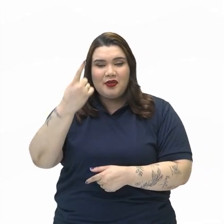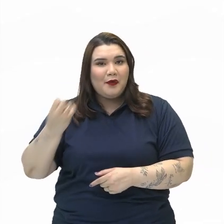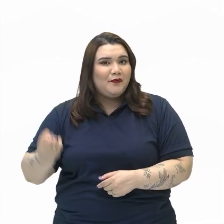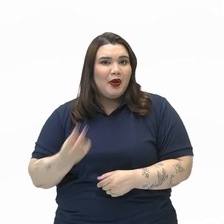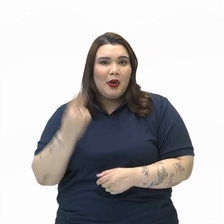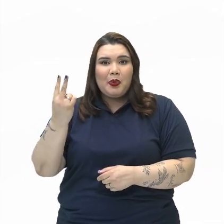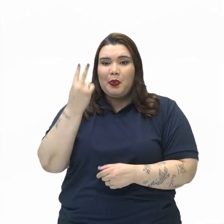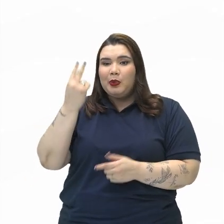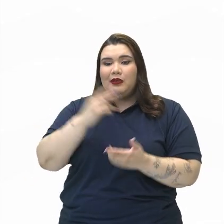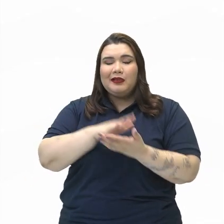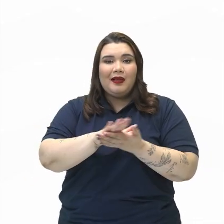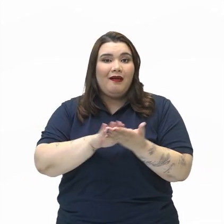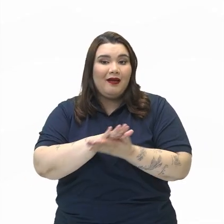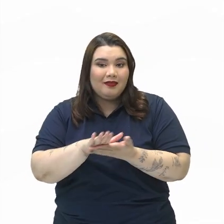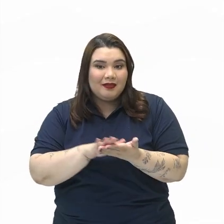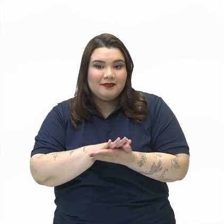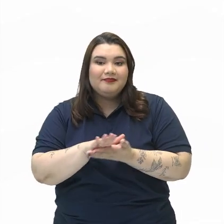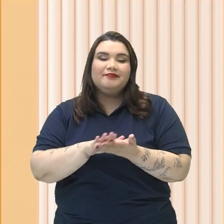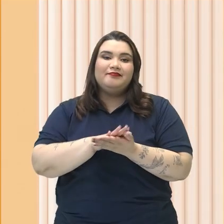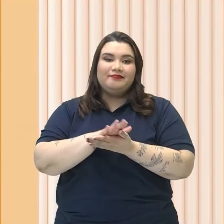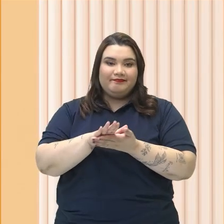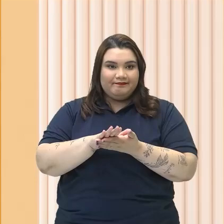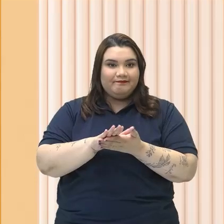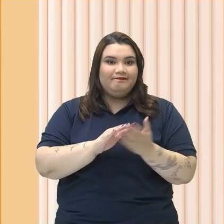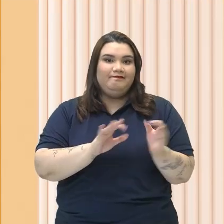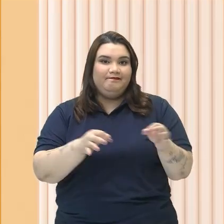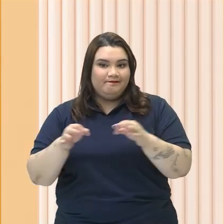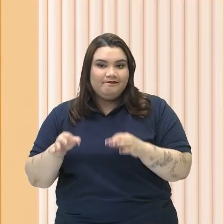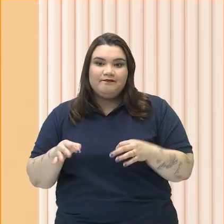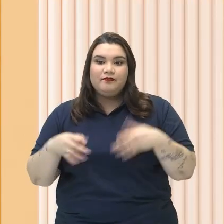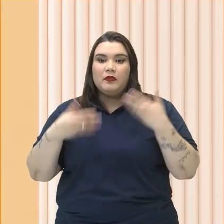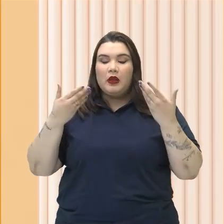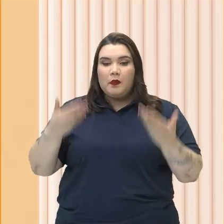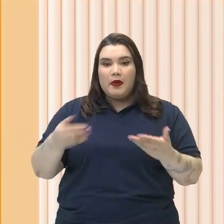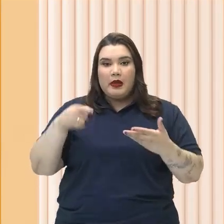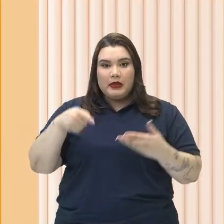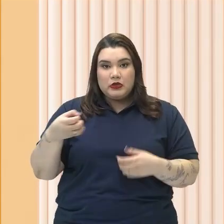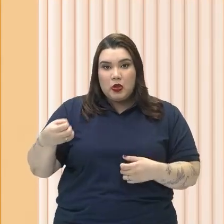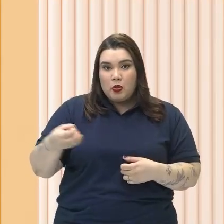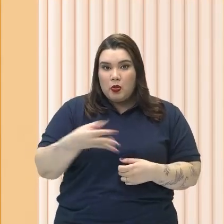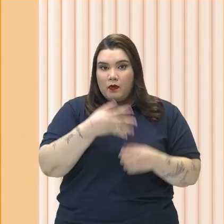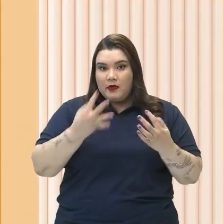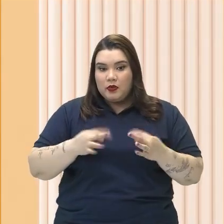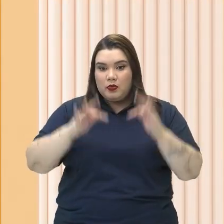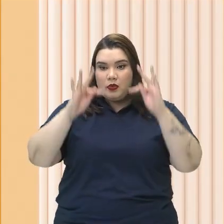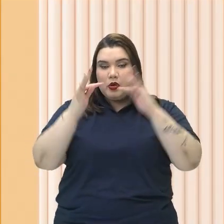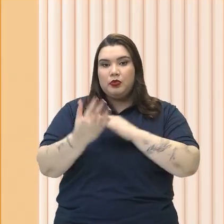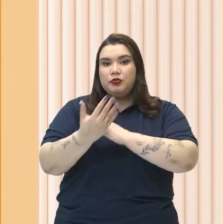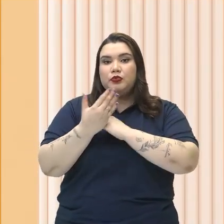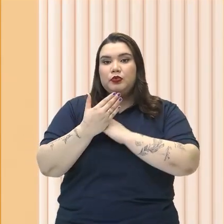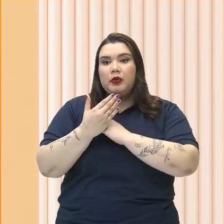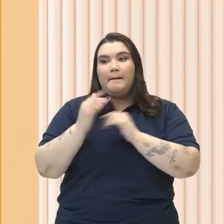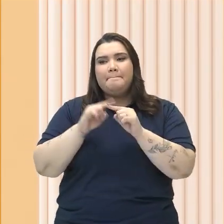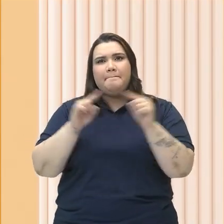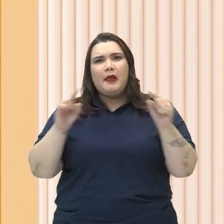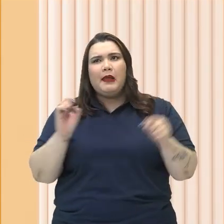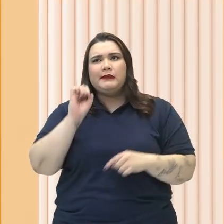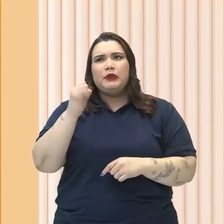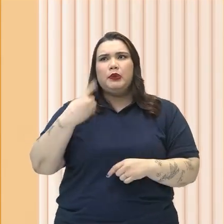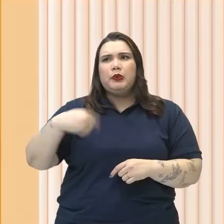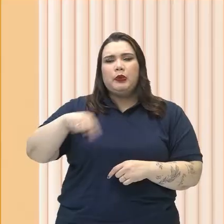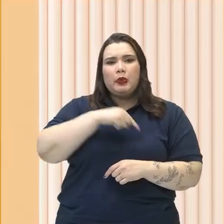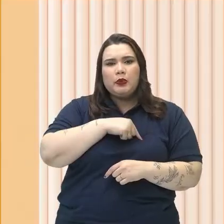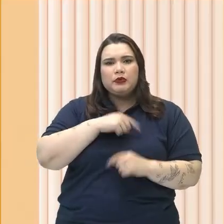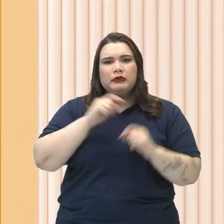trabalho criativo, gente. Tá? Na verdade, essas novas tecnologias nos ajudam muito, mas se a gente ficar